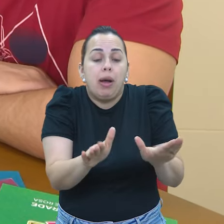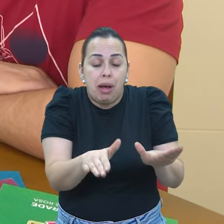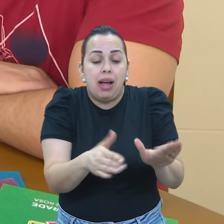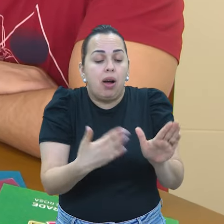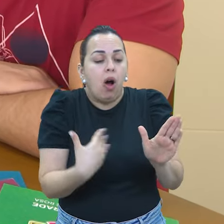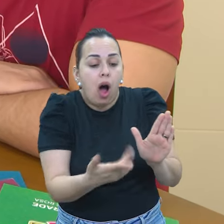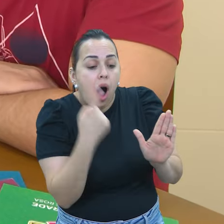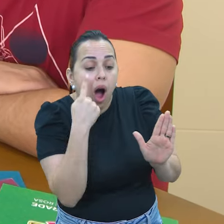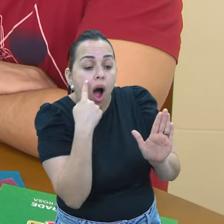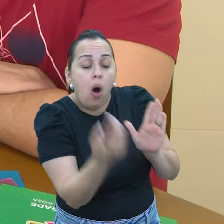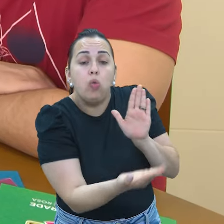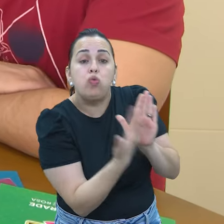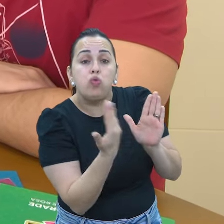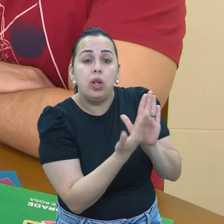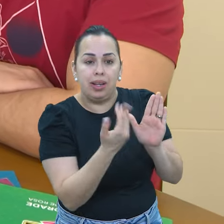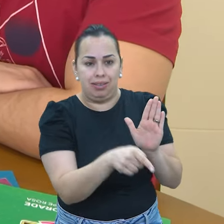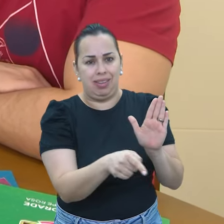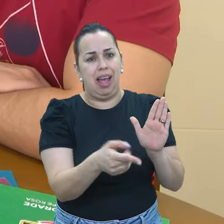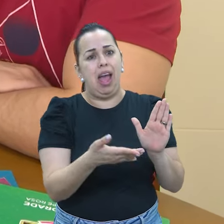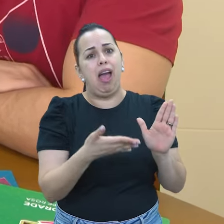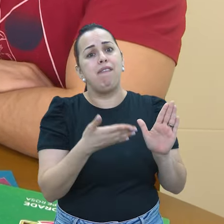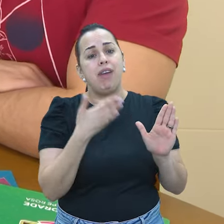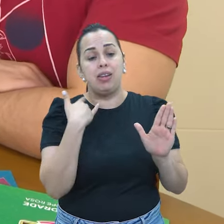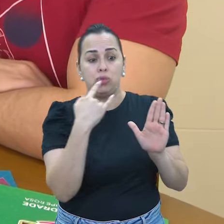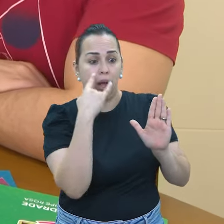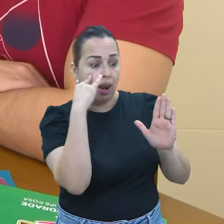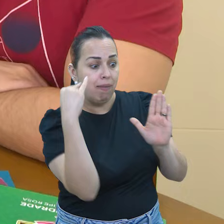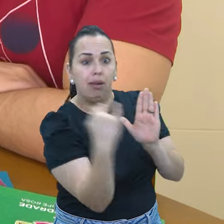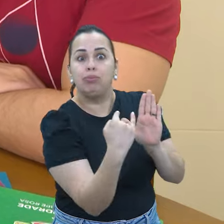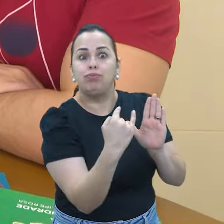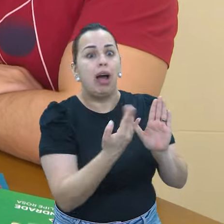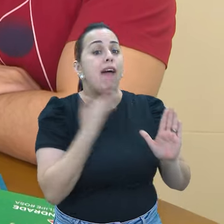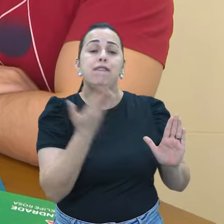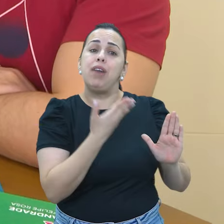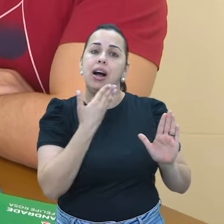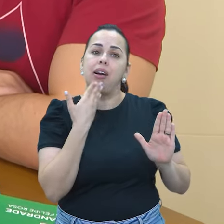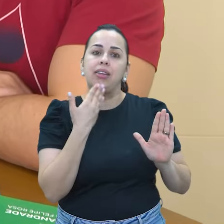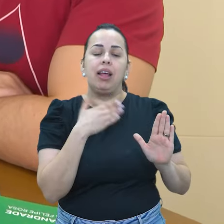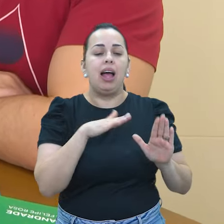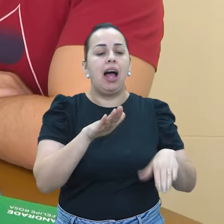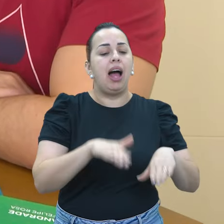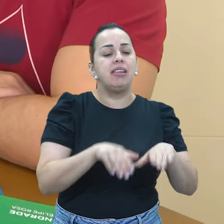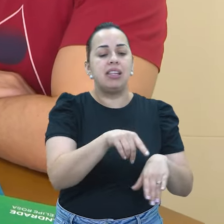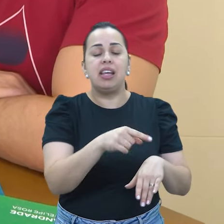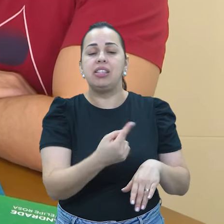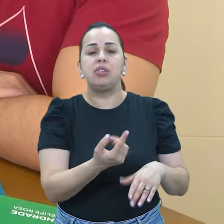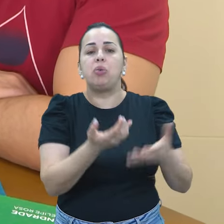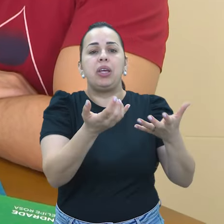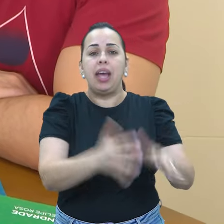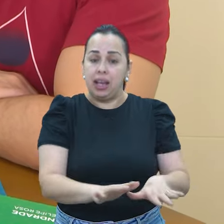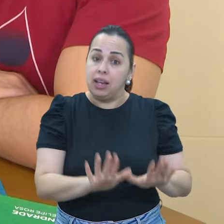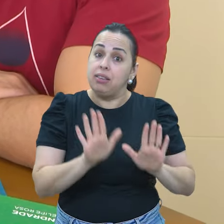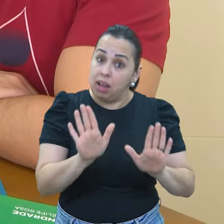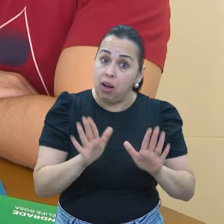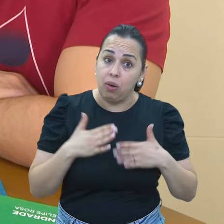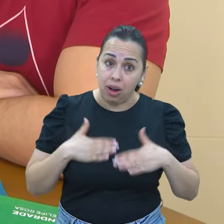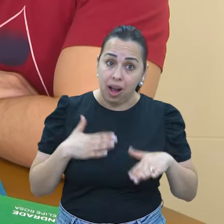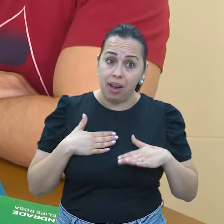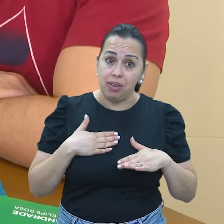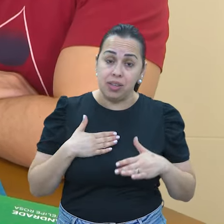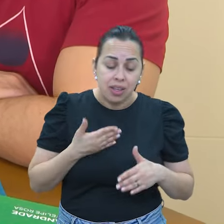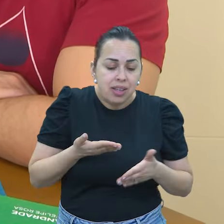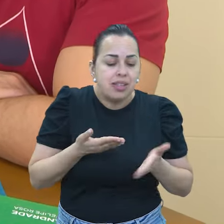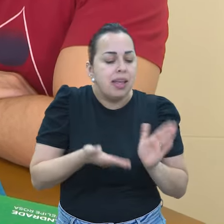é apresentar os livros, né, para as crianças. E, gente, as crianças, elas são muito fáceis de encantar. Por incrível que pareça, às vezes fala, ai, mas